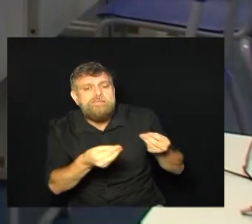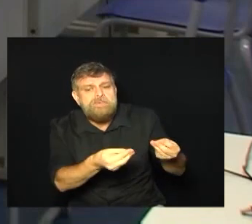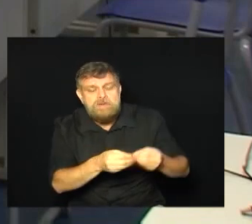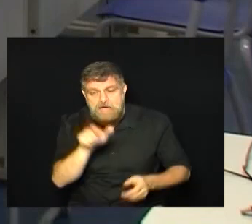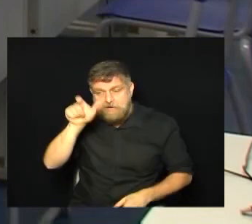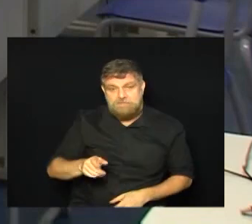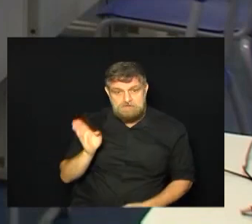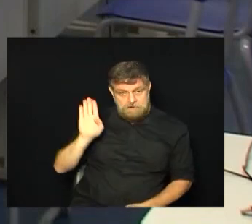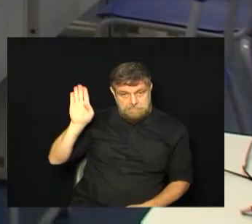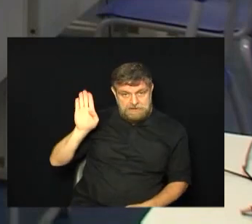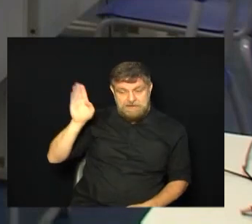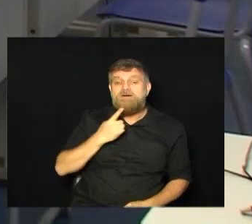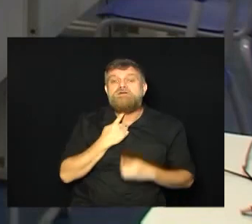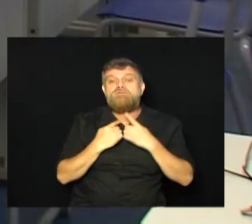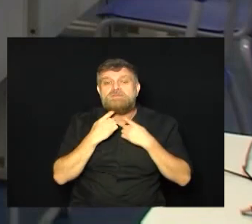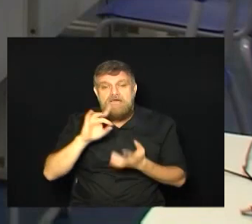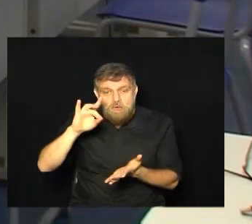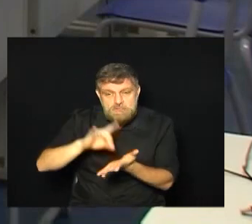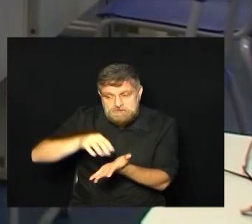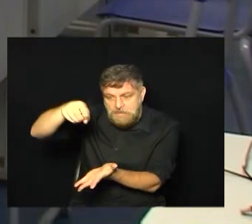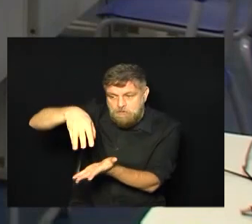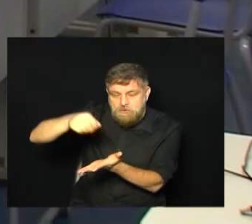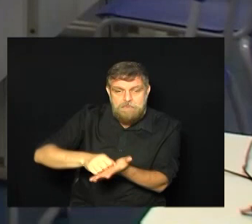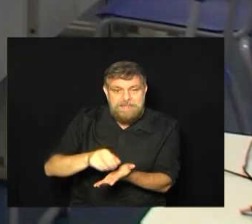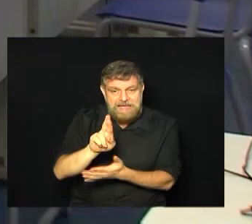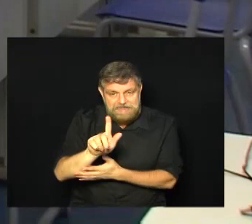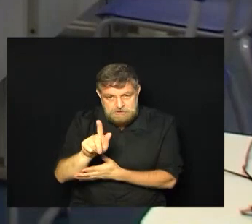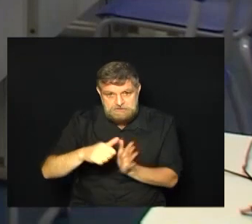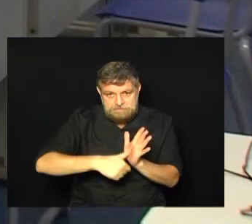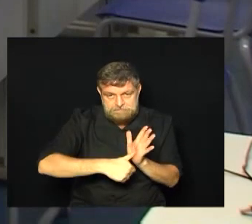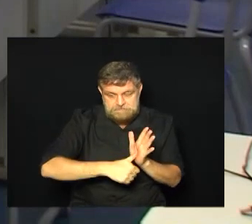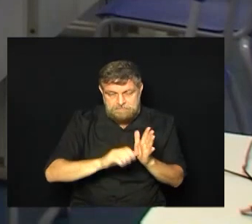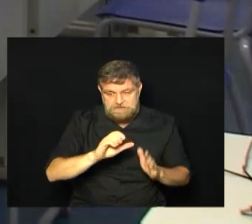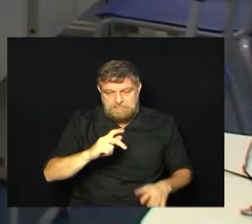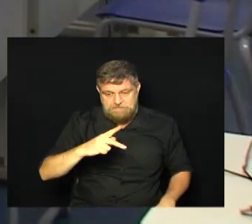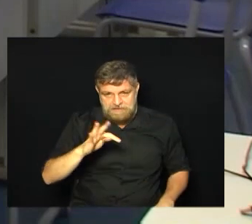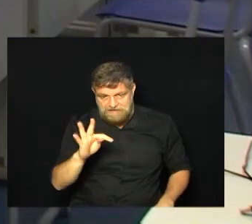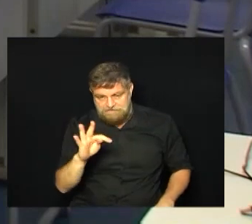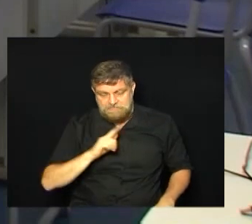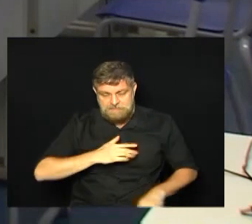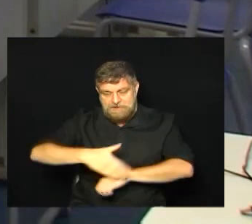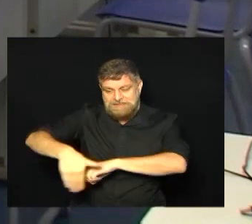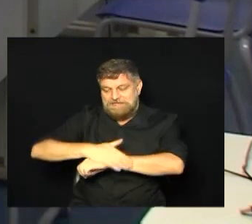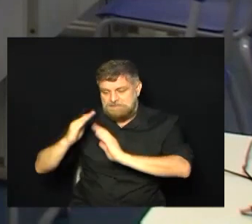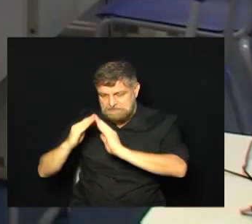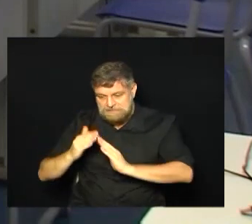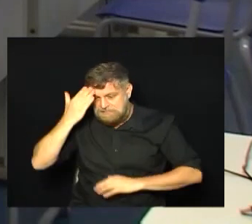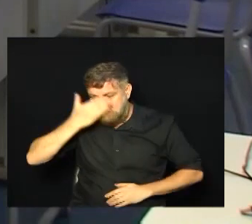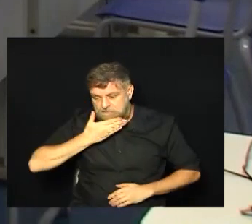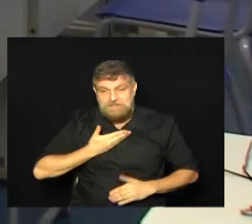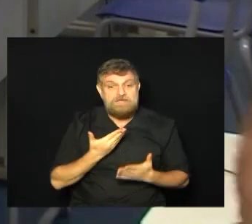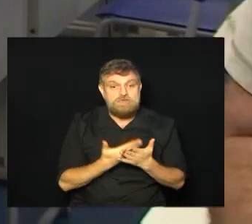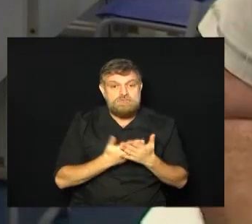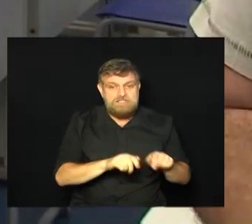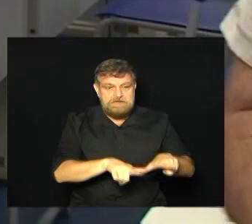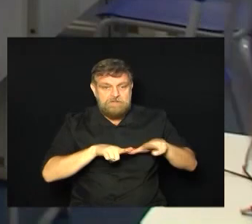candidato interessado deve trazer original e cópia do RG, CPF, comprovante de endereço, comprovante de escolaridade